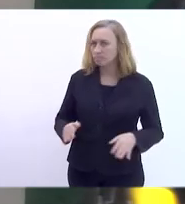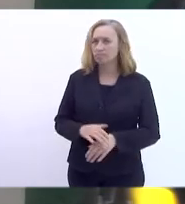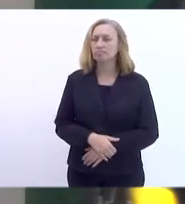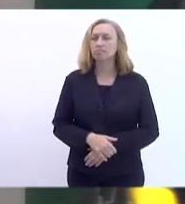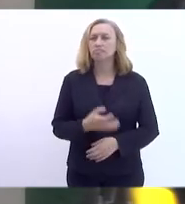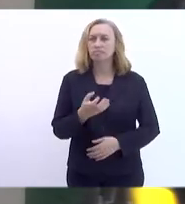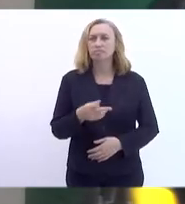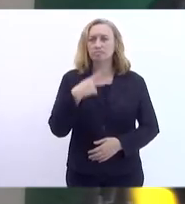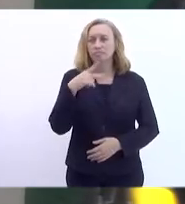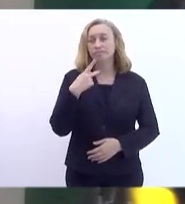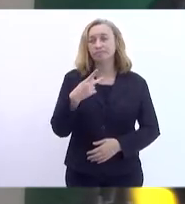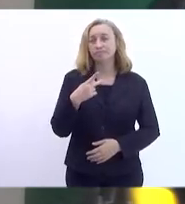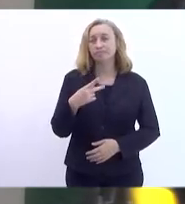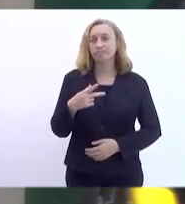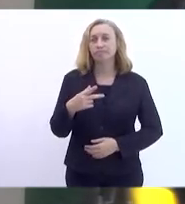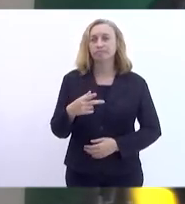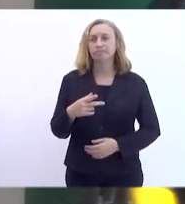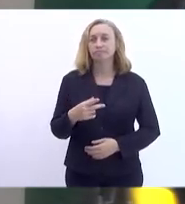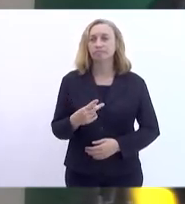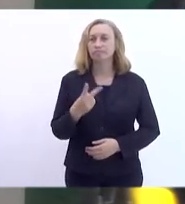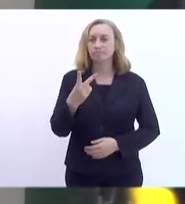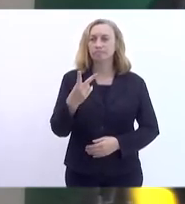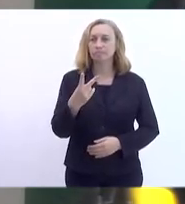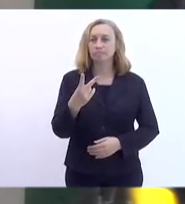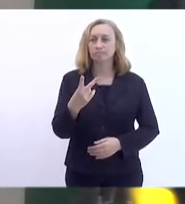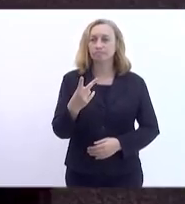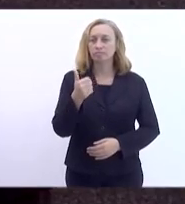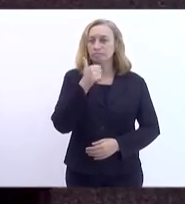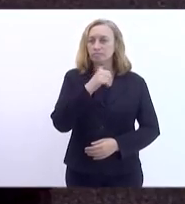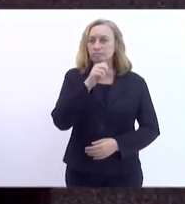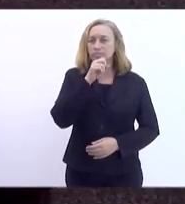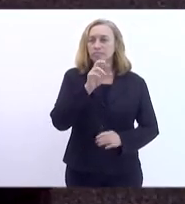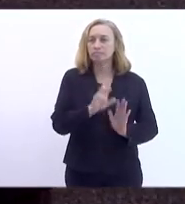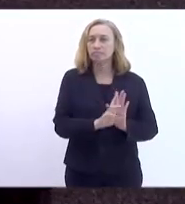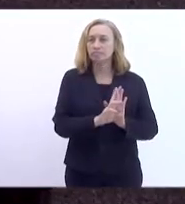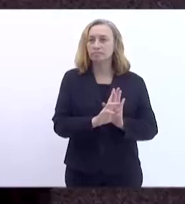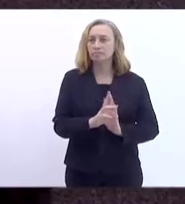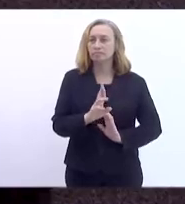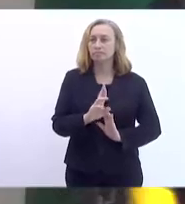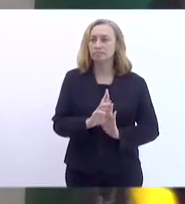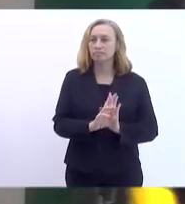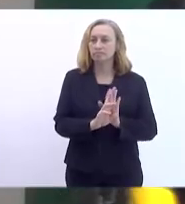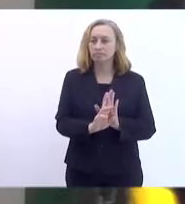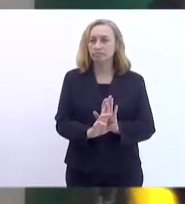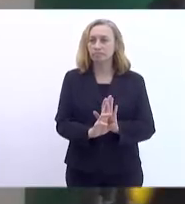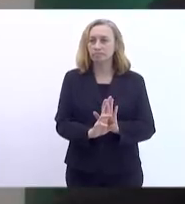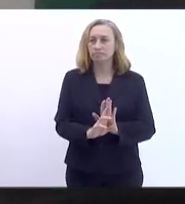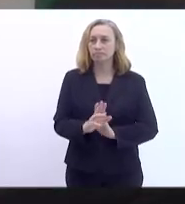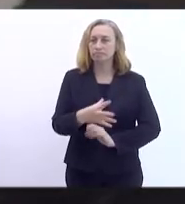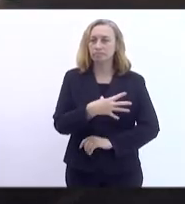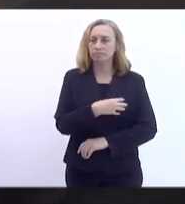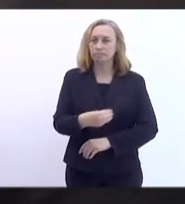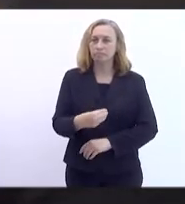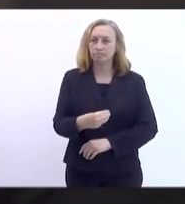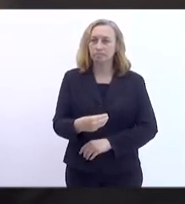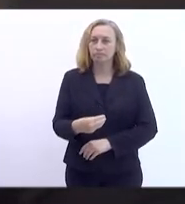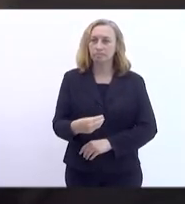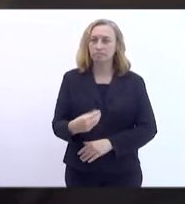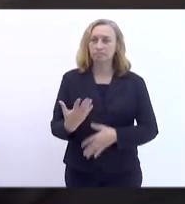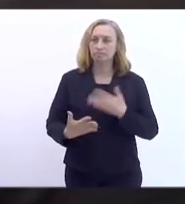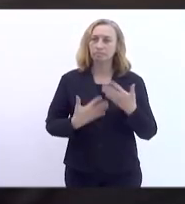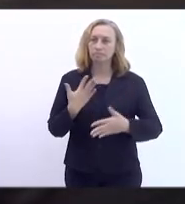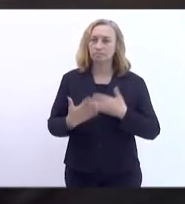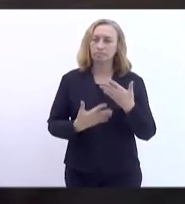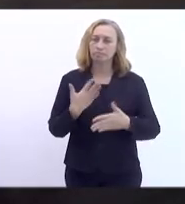dentro quero destacar a presença aqui da de duas Mães com filhos muito nos abrilhantam enchendo